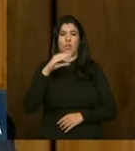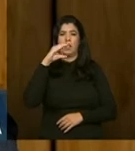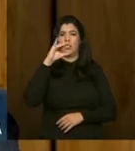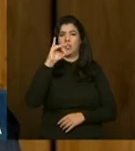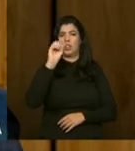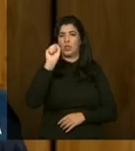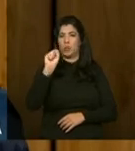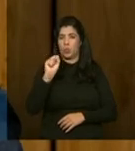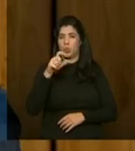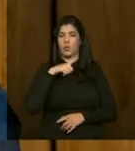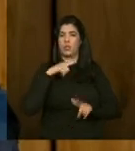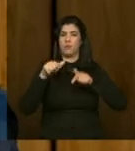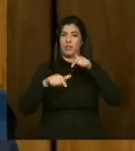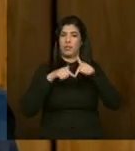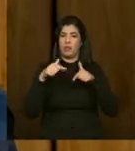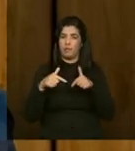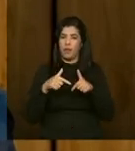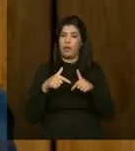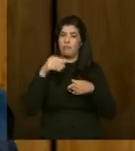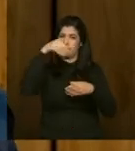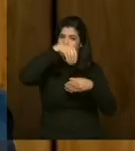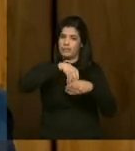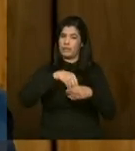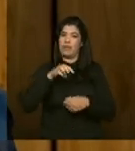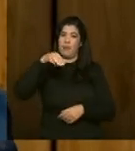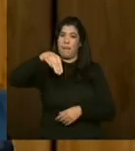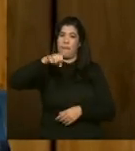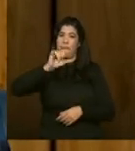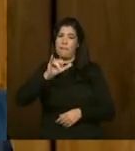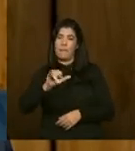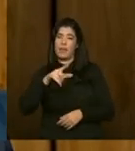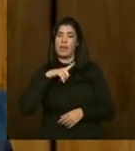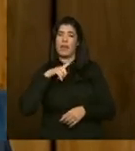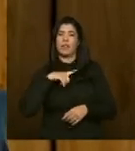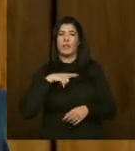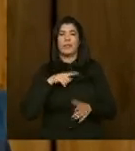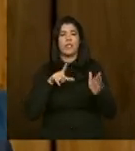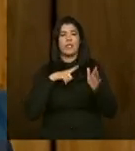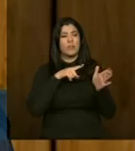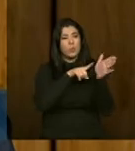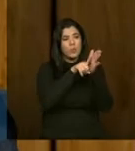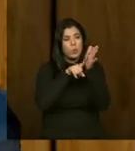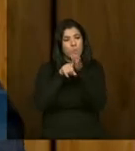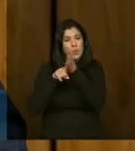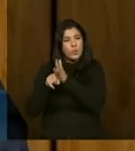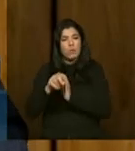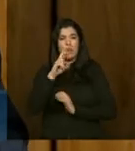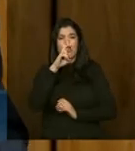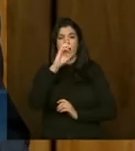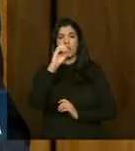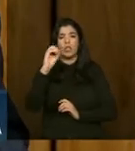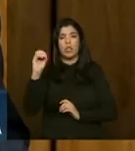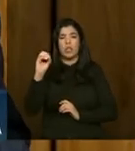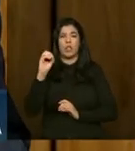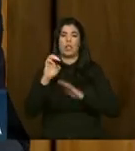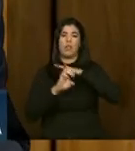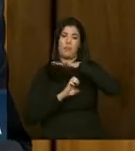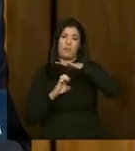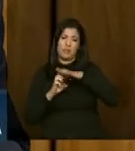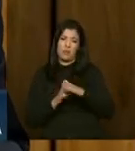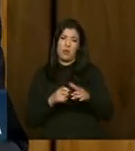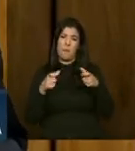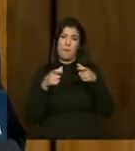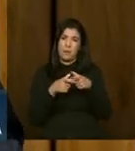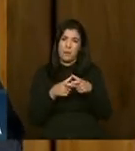da MEI. E, além disso, nós tivemos consultas a 500 empresários do país, de pequeno, médio e